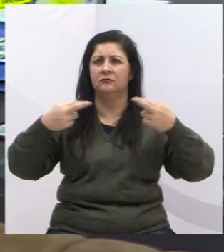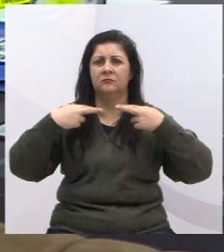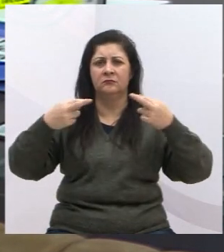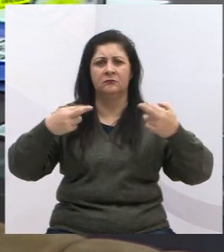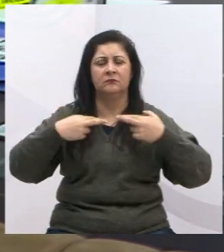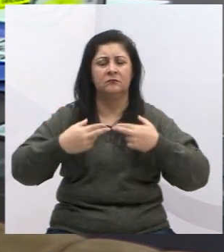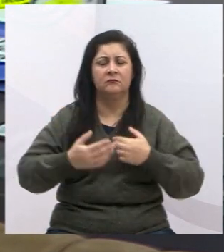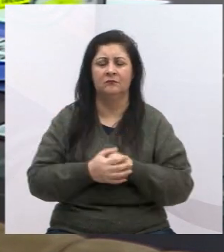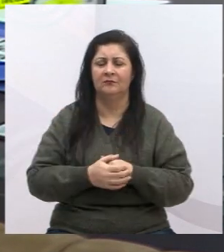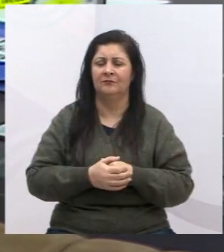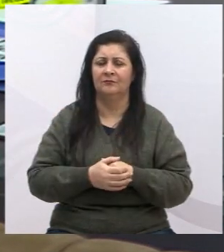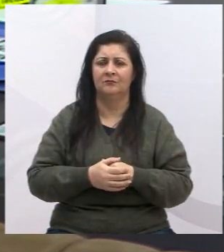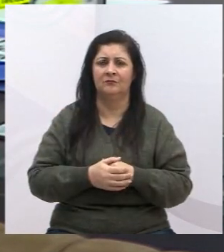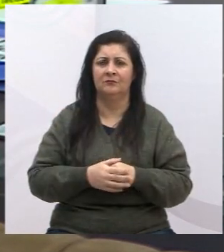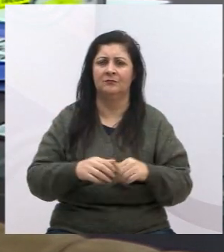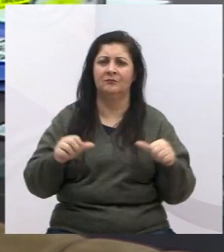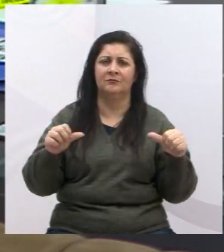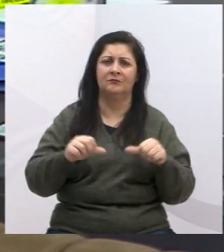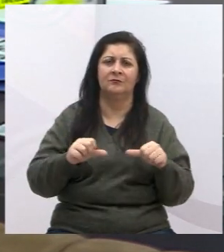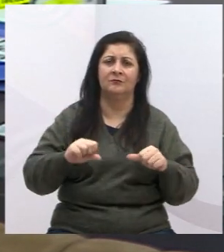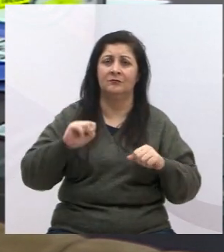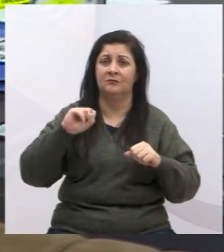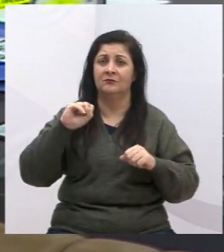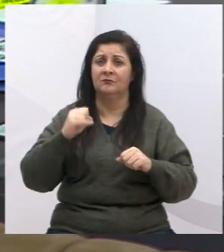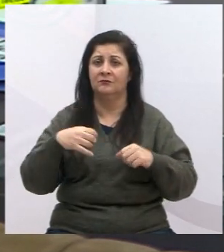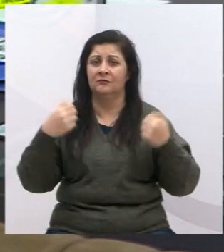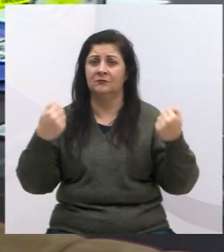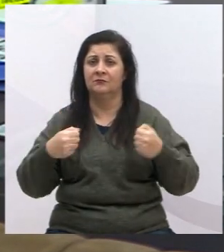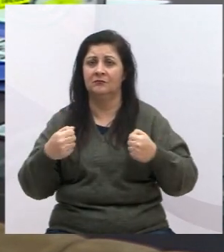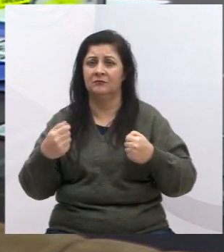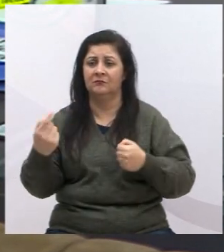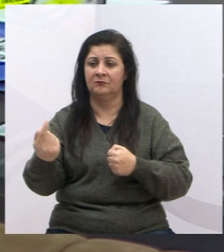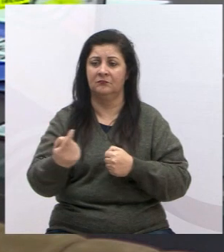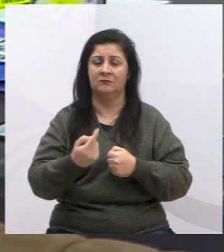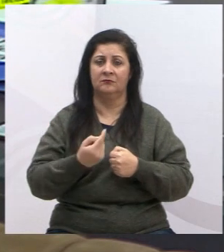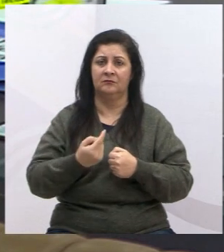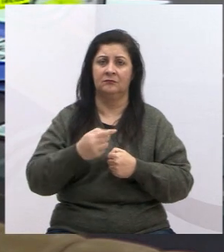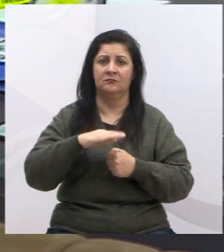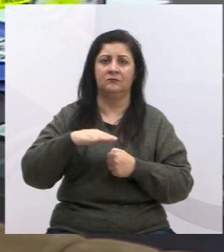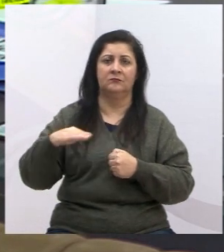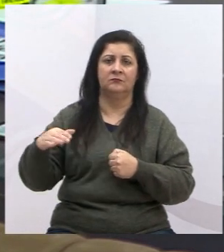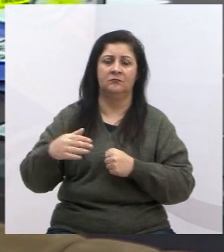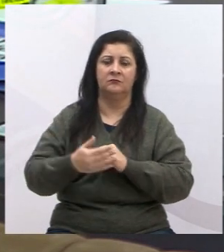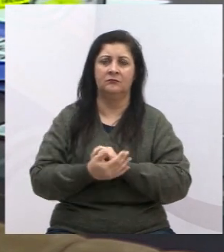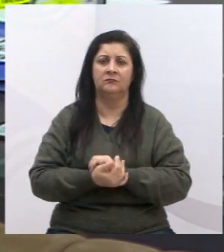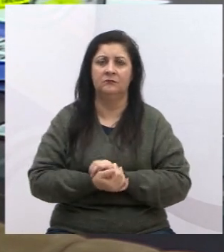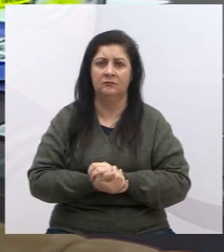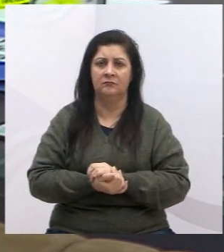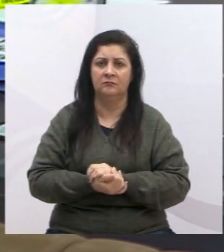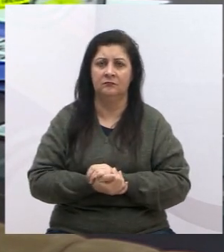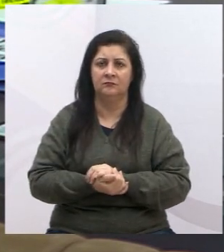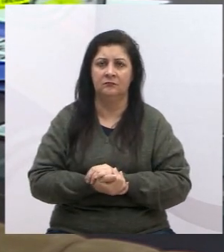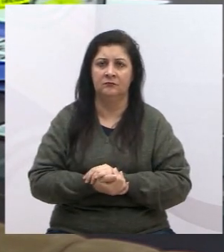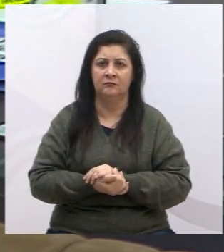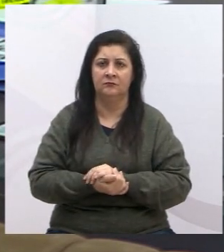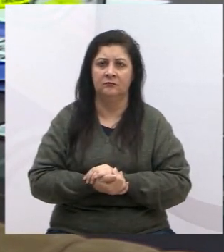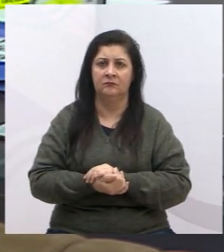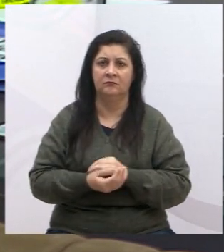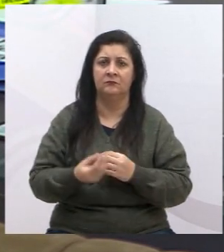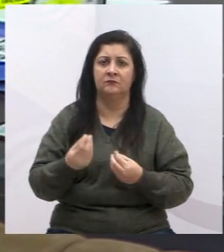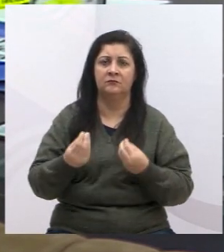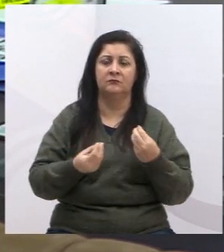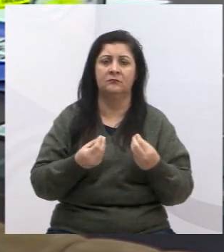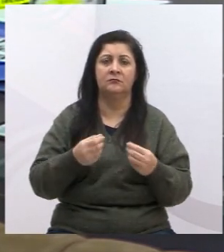é precária, quando eles têm que trazer as crianças, levar para Igarapés, para o centro da cidade. Quando seria ser feita essa creche? Então,